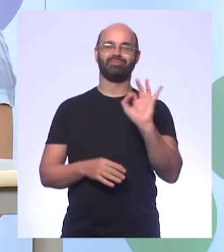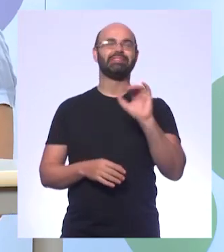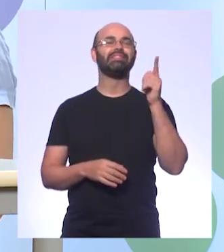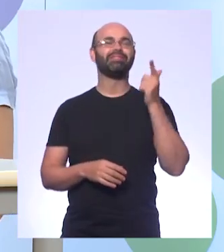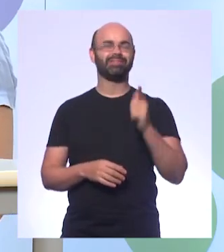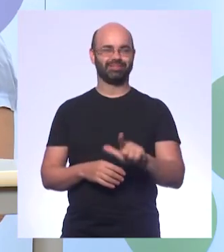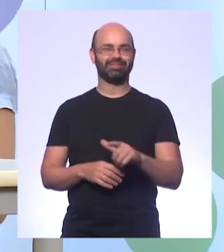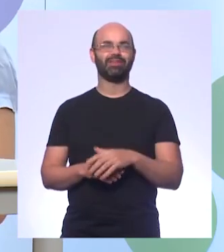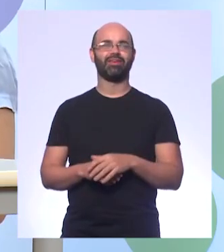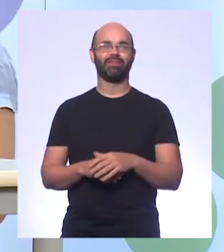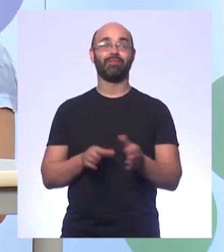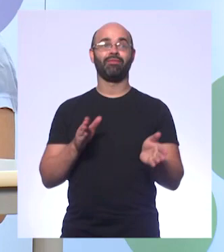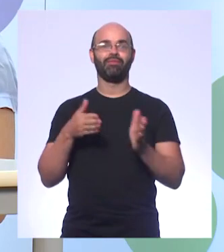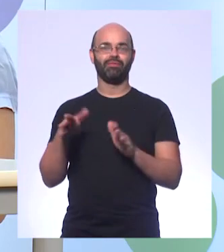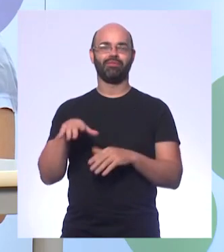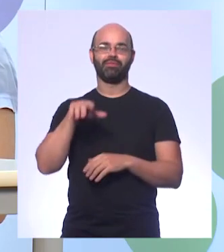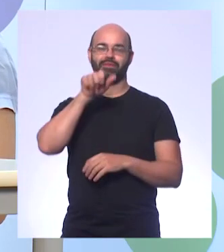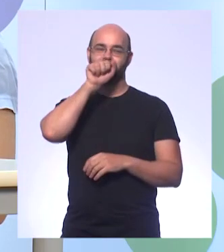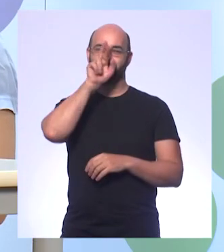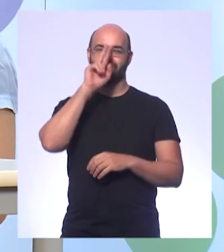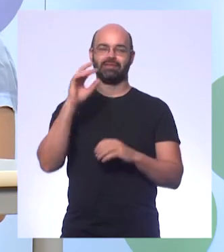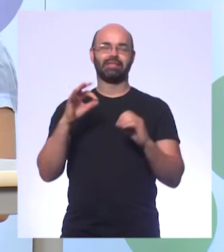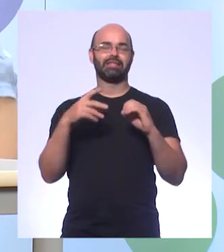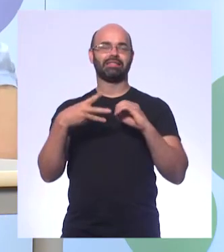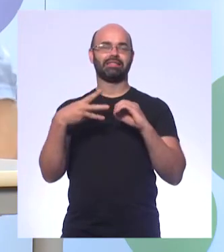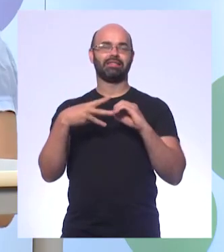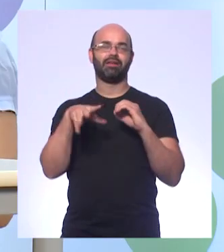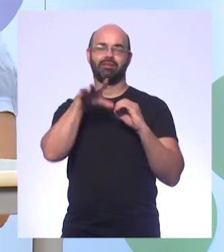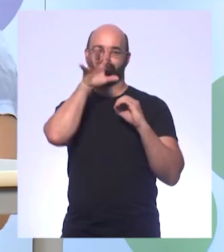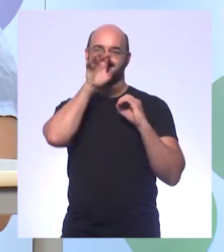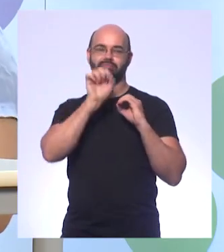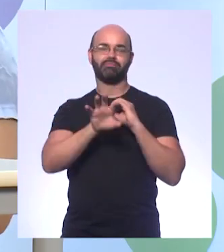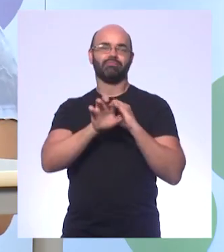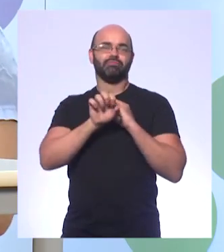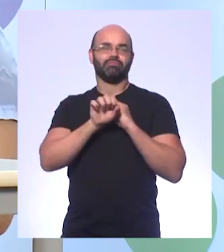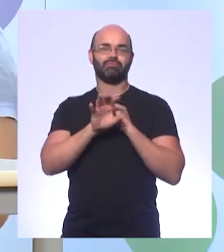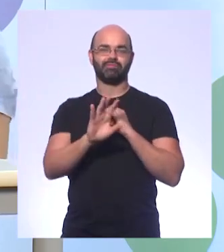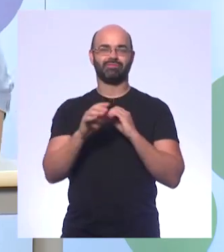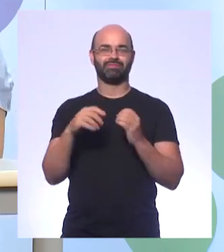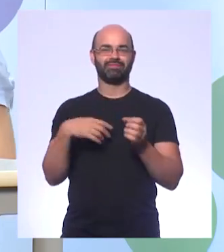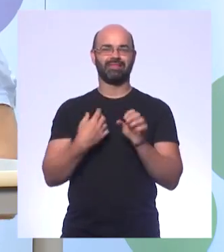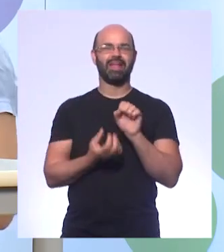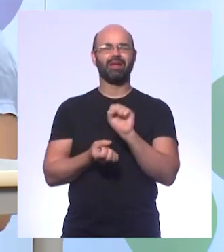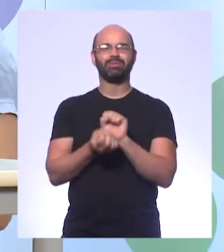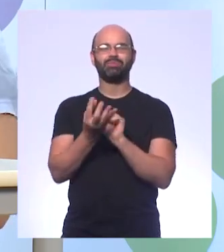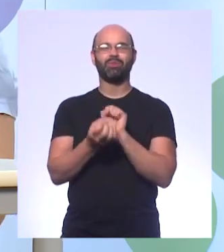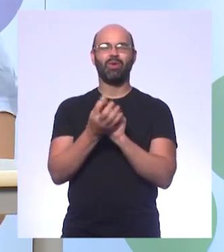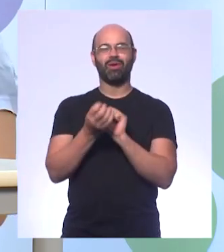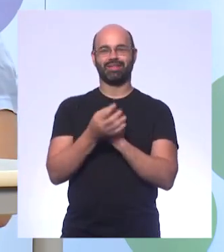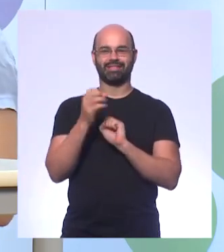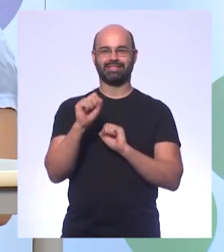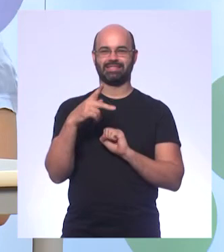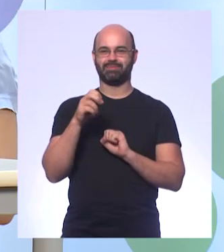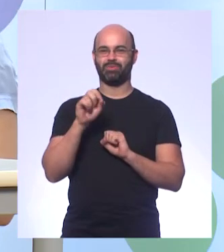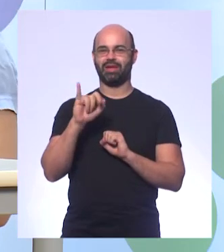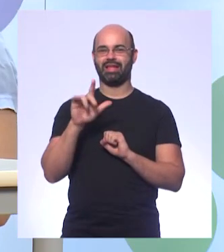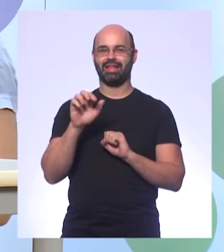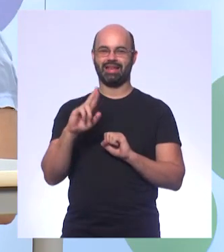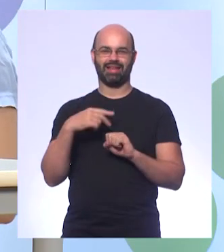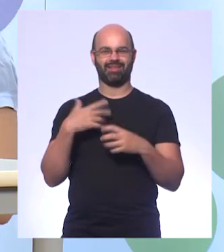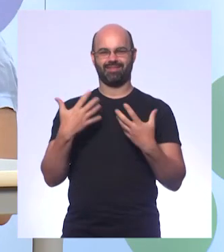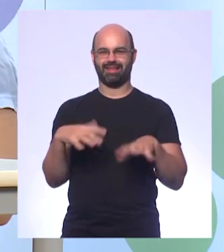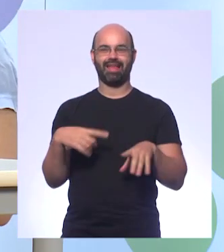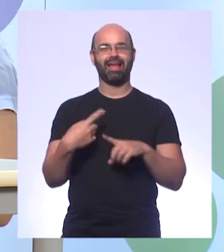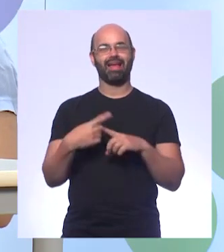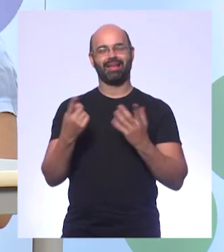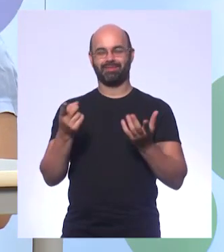última parte aí da respiração celular, né? Não vou dar muito spoiler, não, porque o Ed vai comandar a aula brilhantemente,